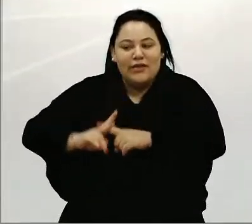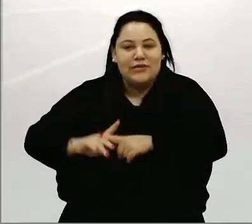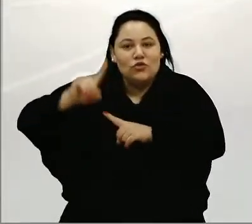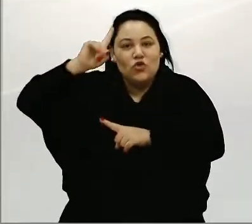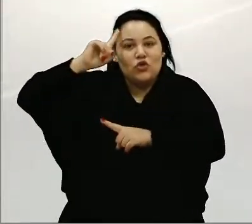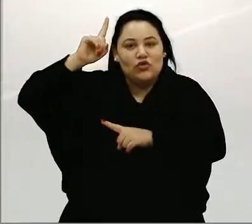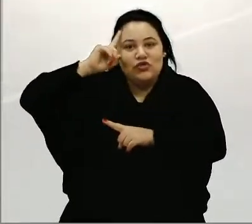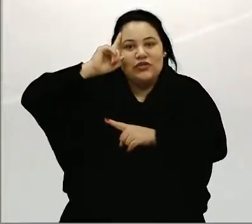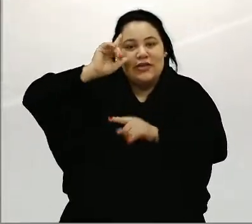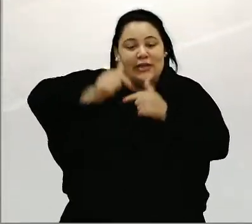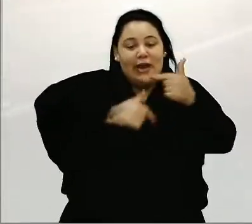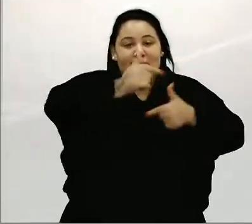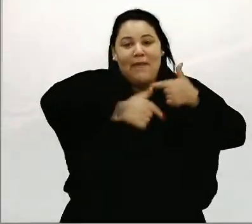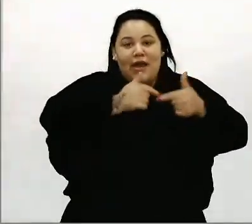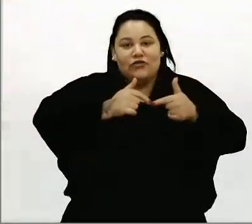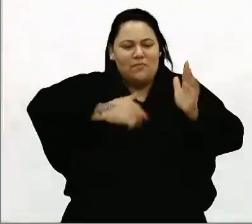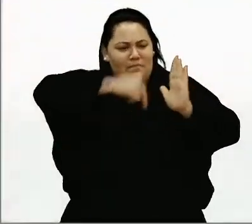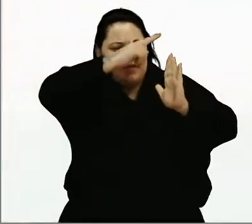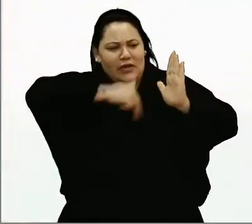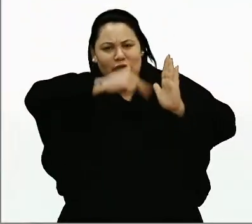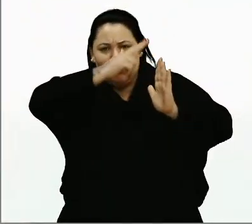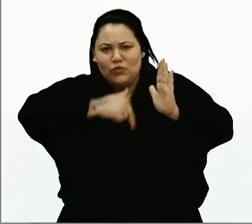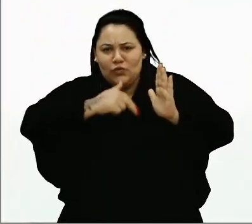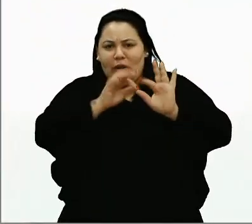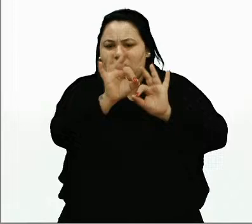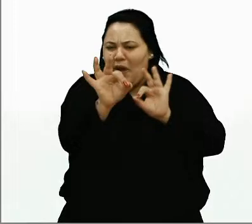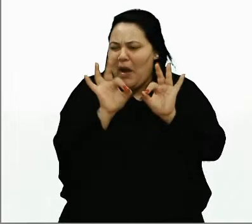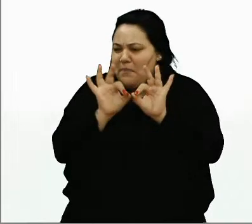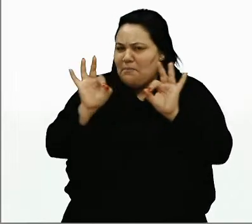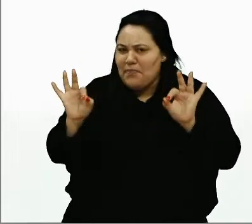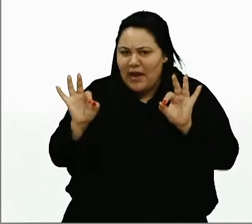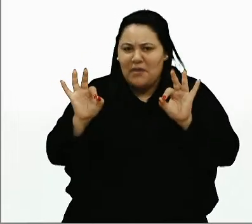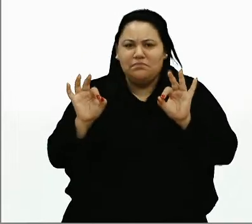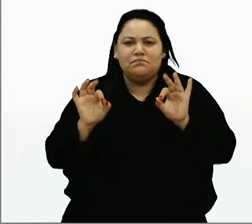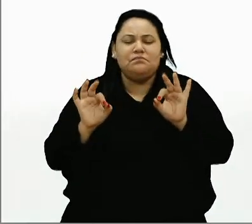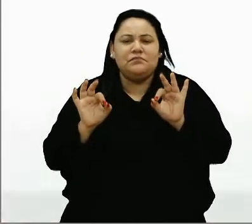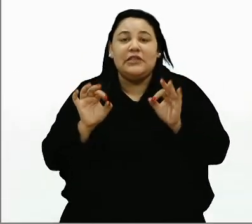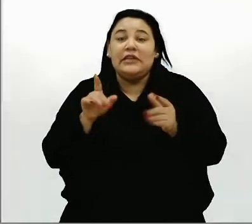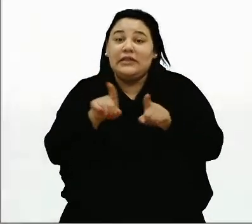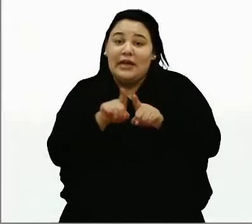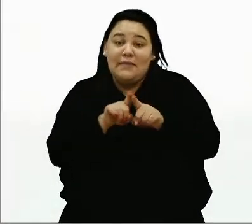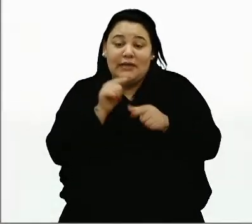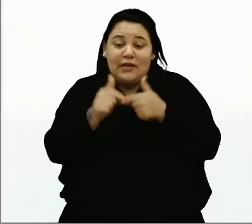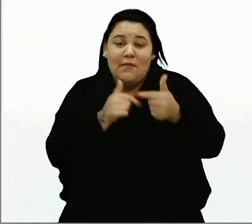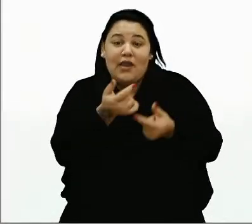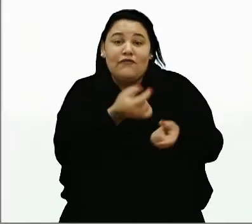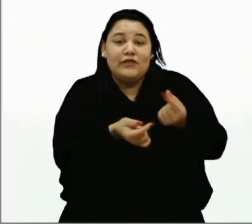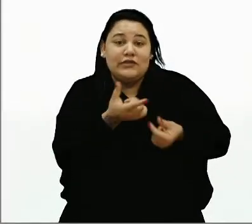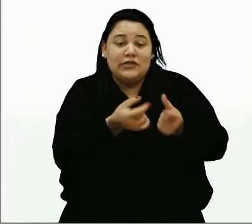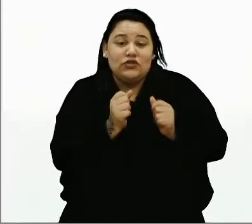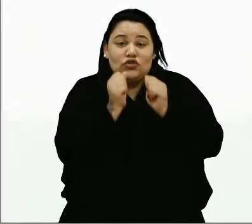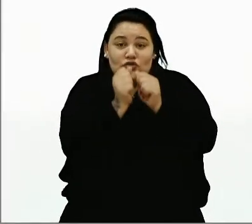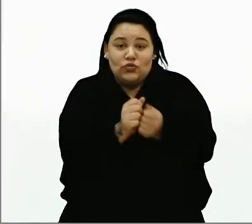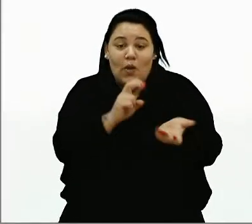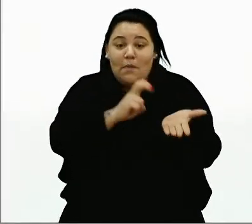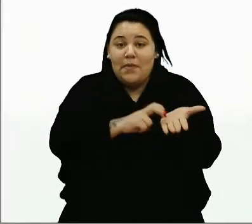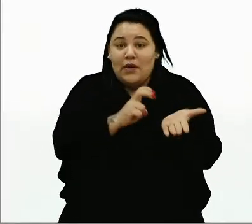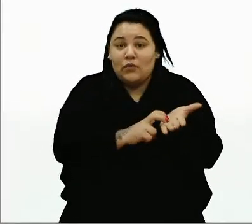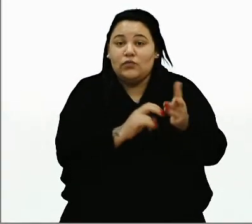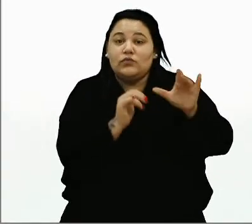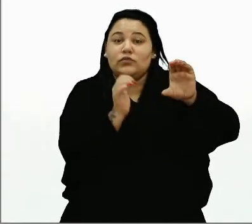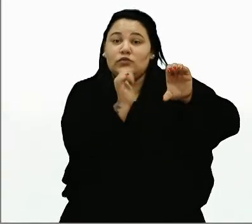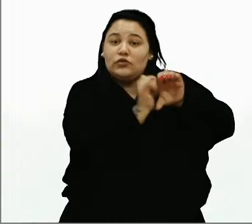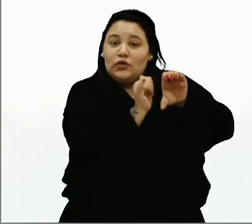e pintura e geometria. Atua também na comercialização de serviços financeiros junto ao Banco Toyota,